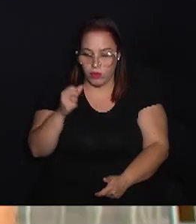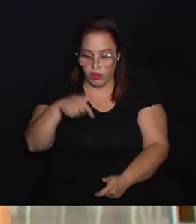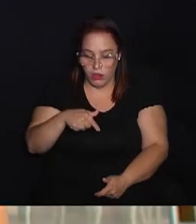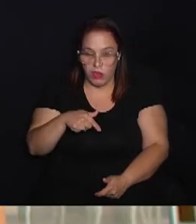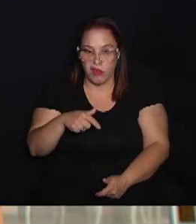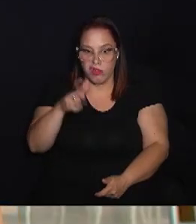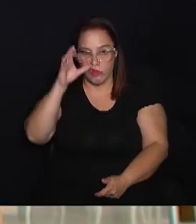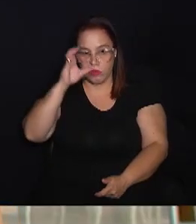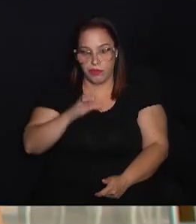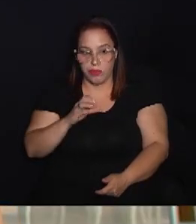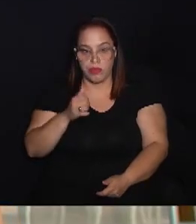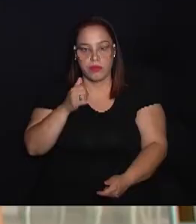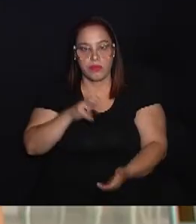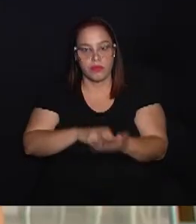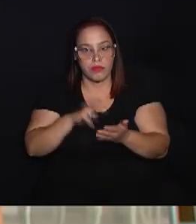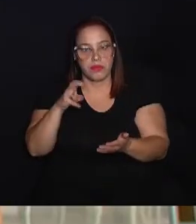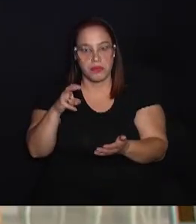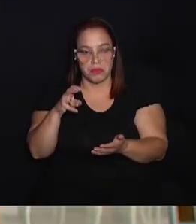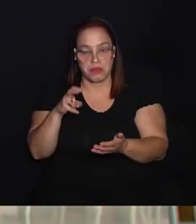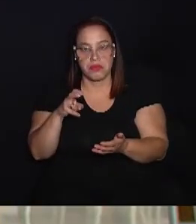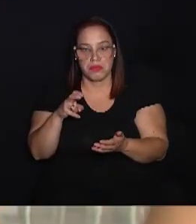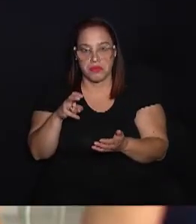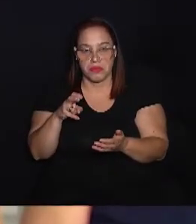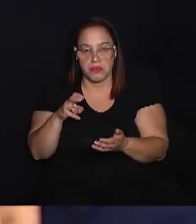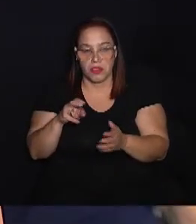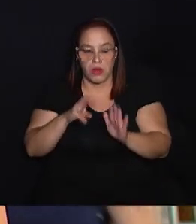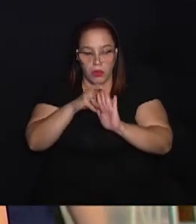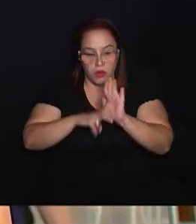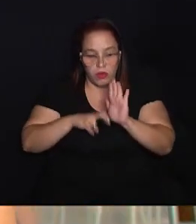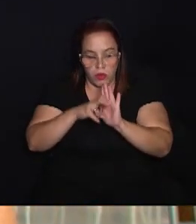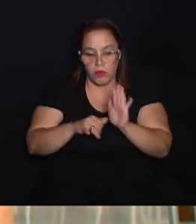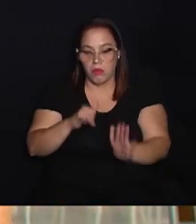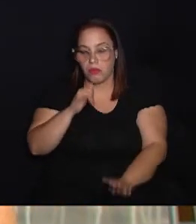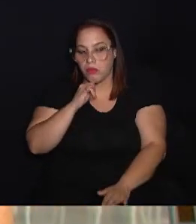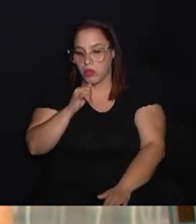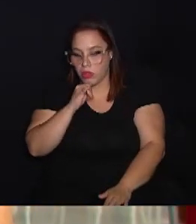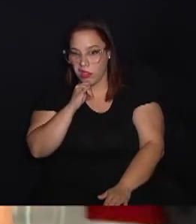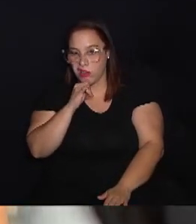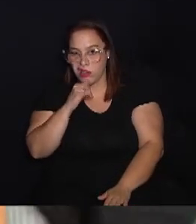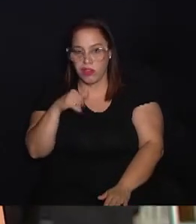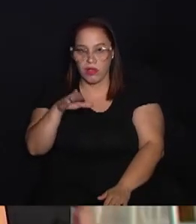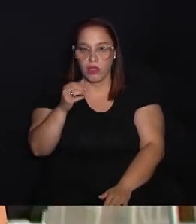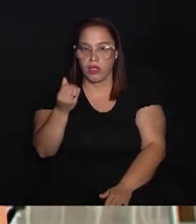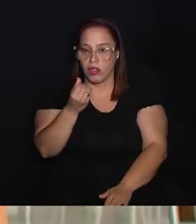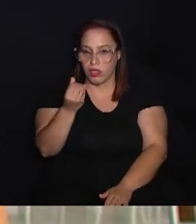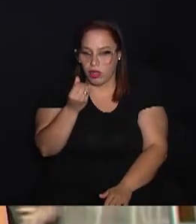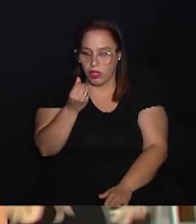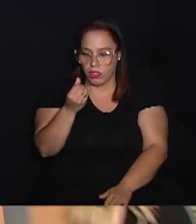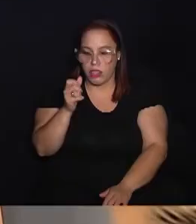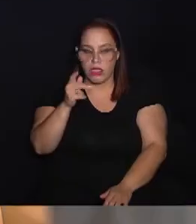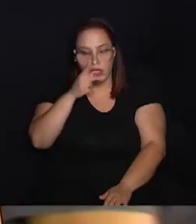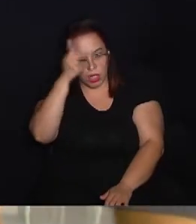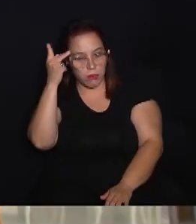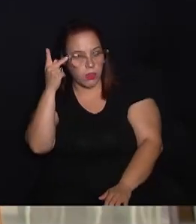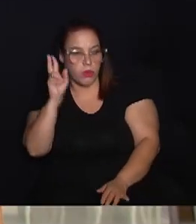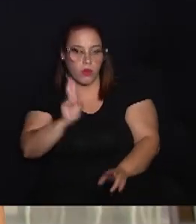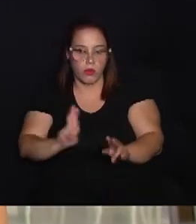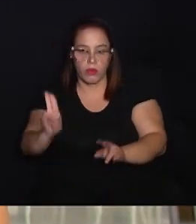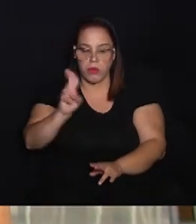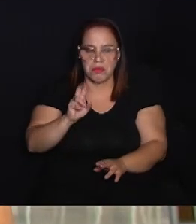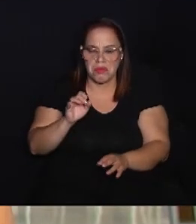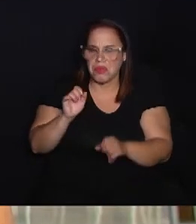necessidade, com acessibilidade. Tem rampa, tem um apoio, né? E a porta é diferenciada, né? A porta tem uma abertura maior, que seria de pelo menos